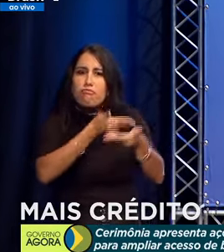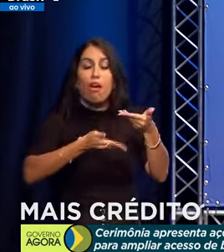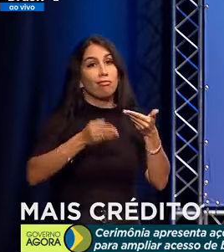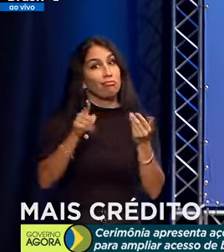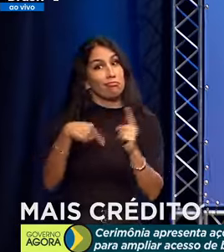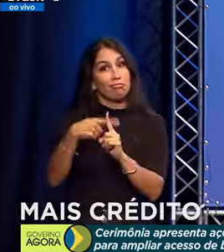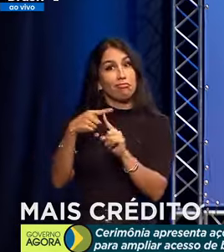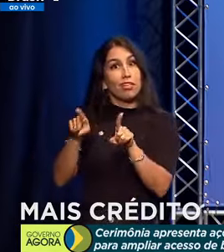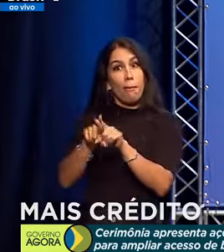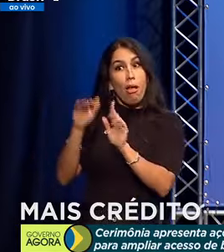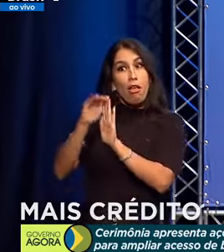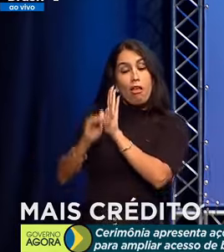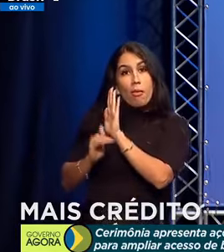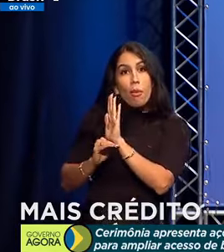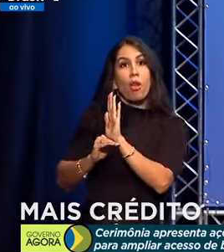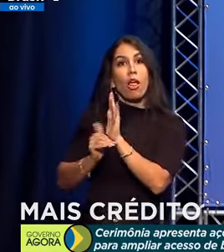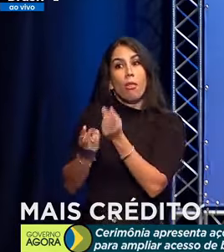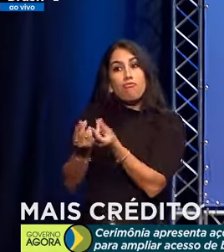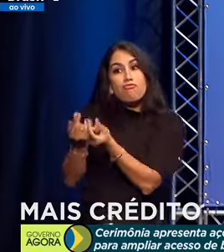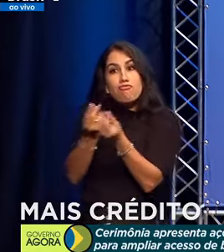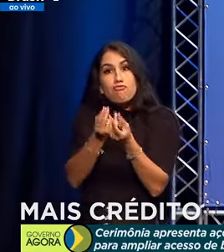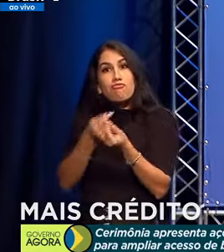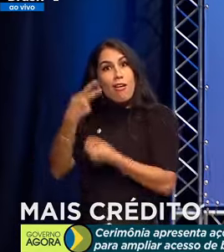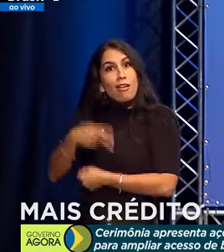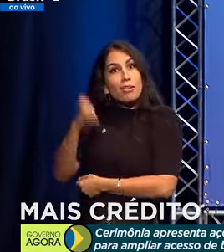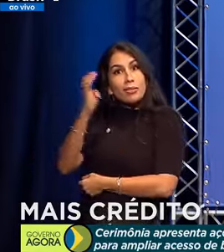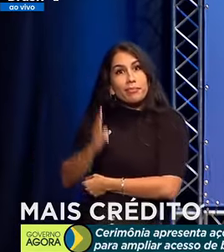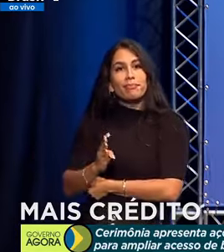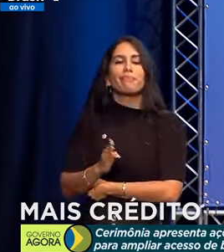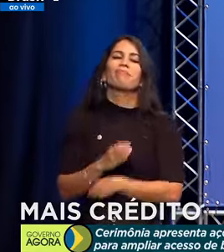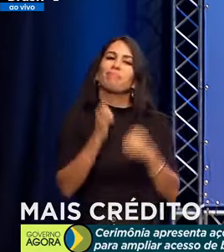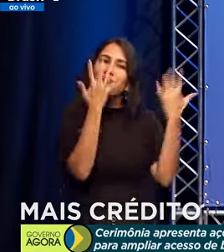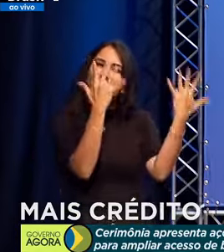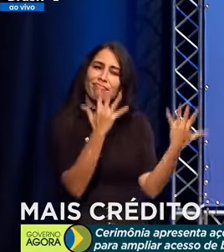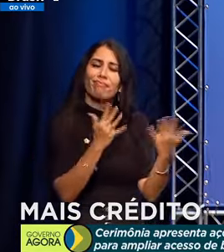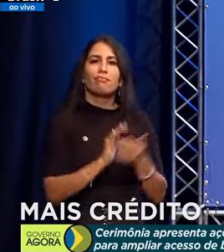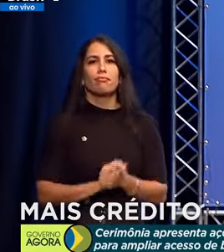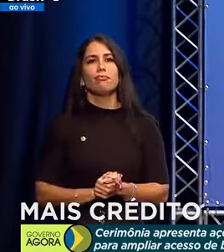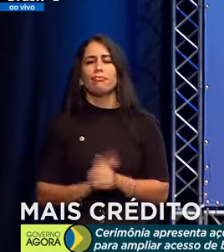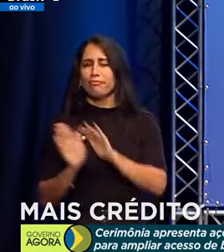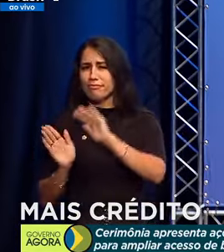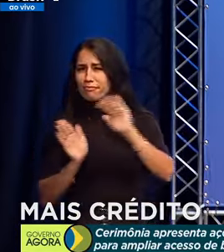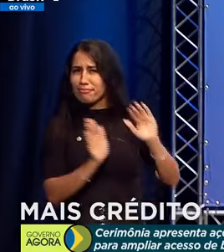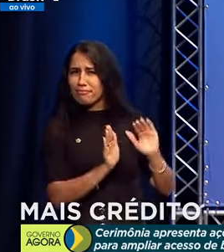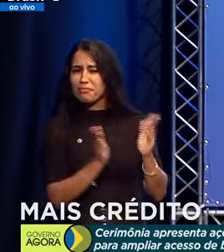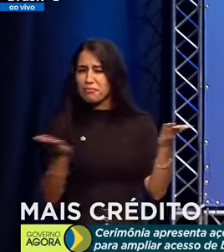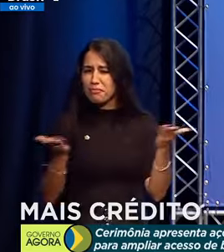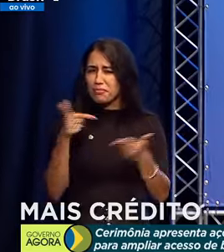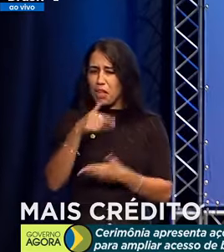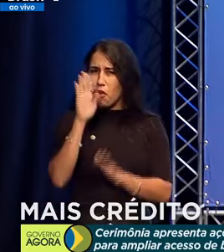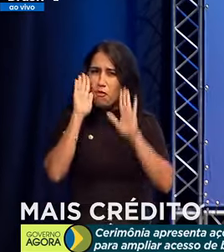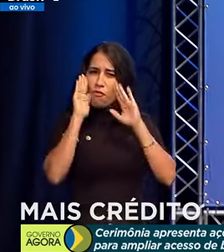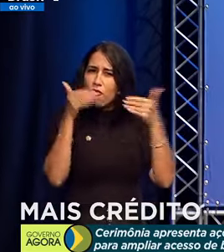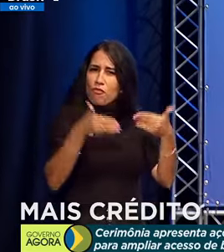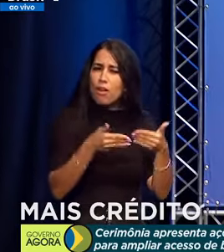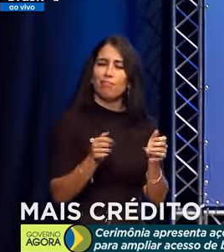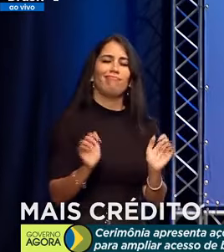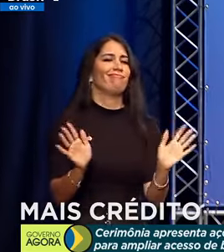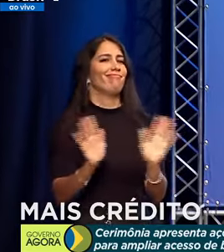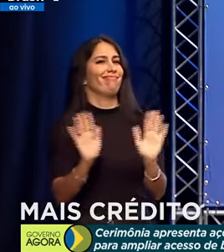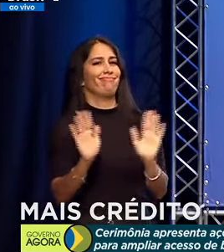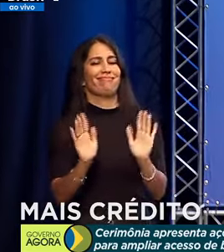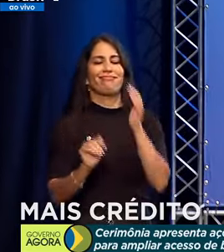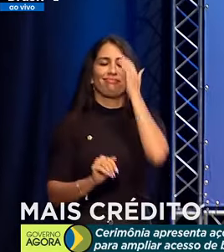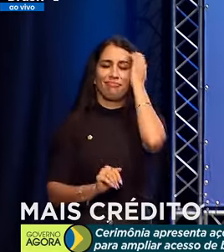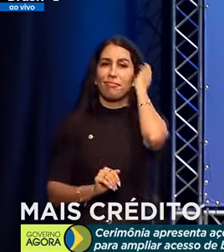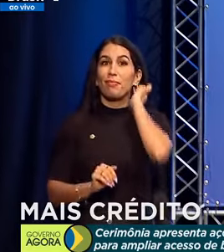Brasil. Parabéns. Mas o evento hoje não é só para isso. O evento hoje é para falar